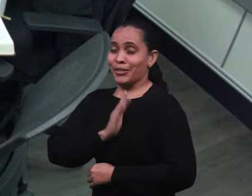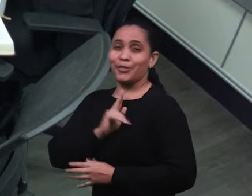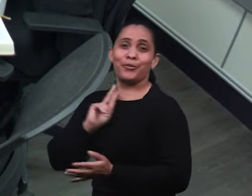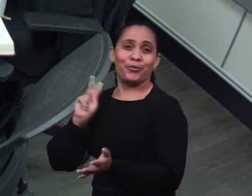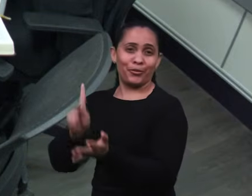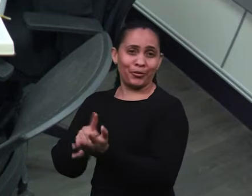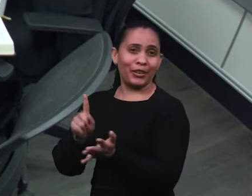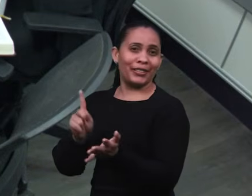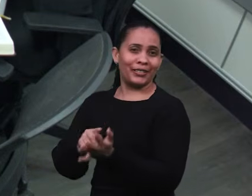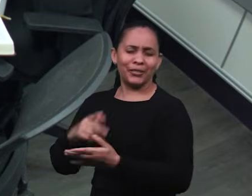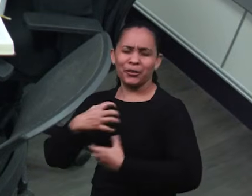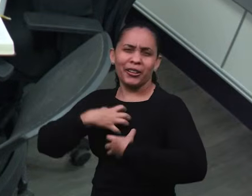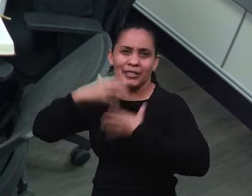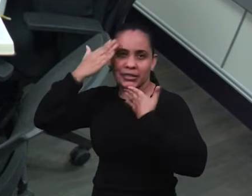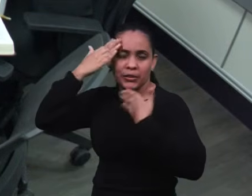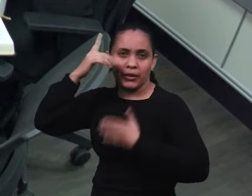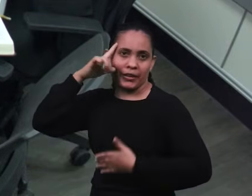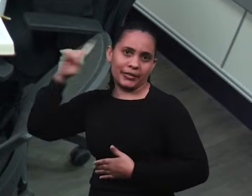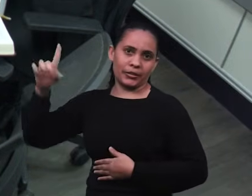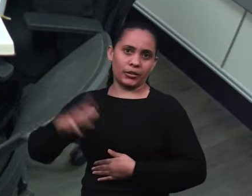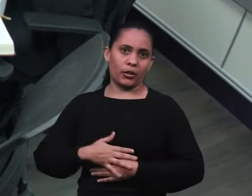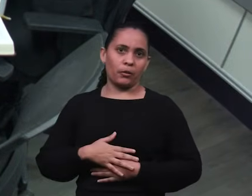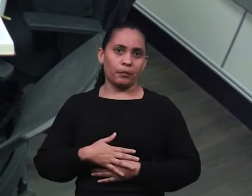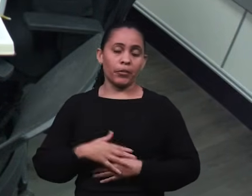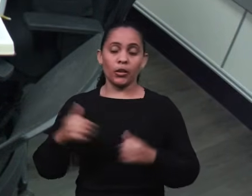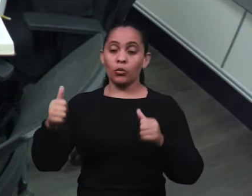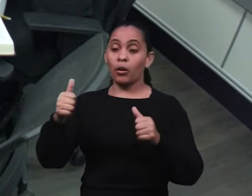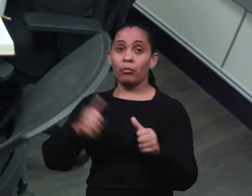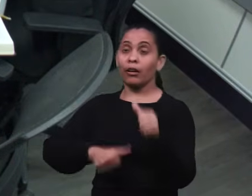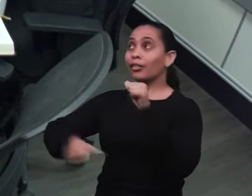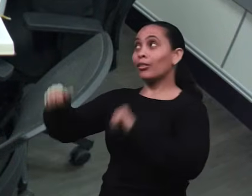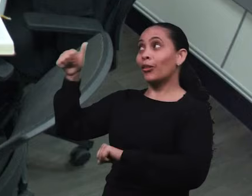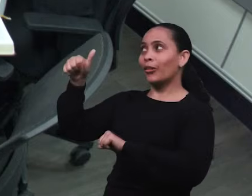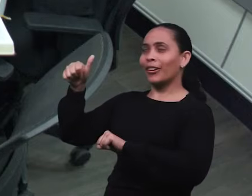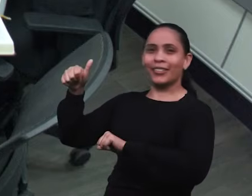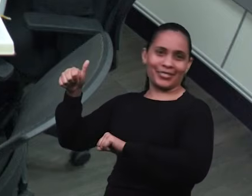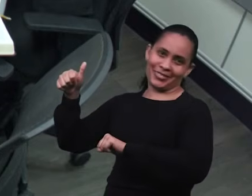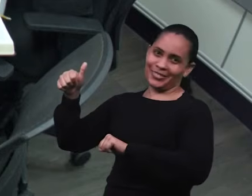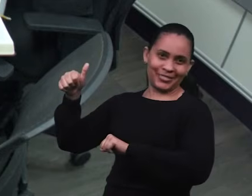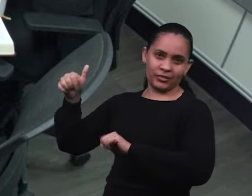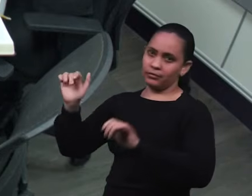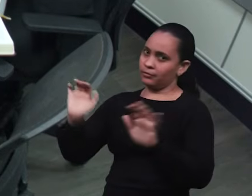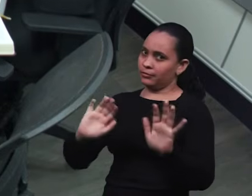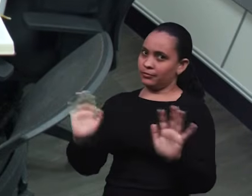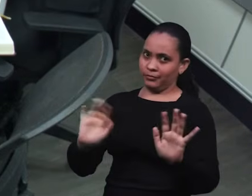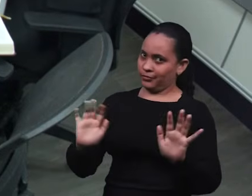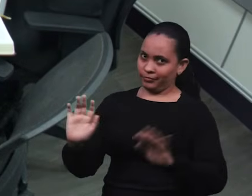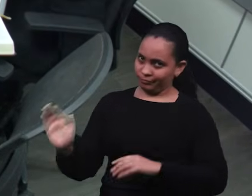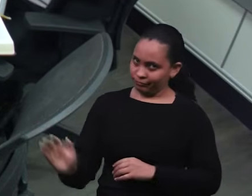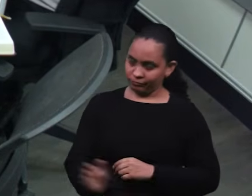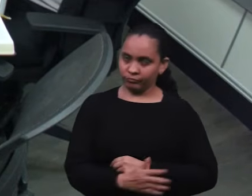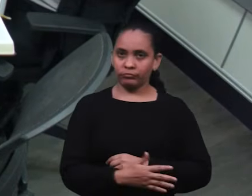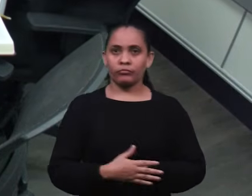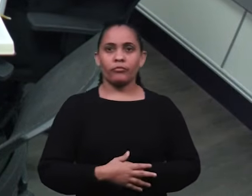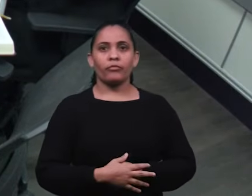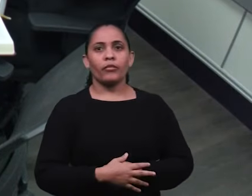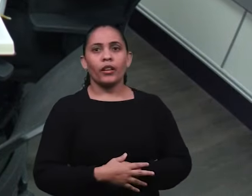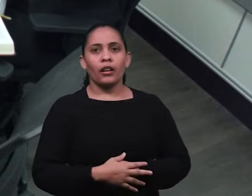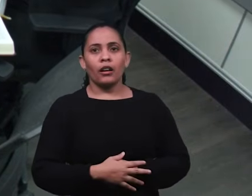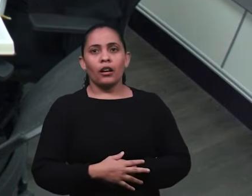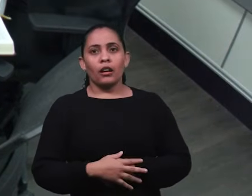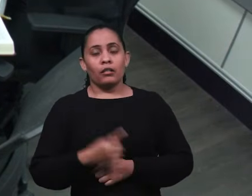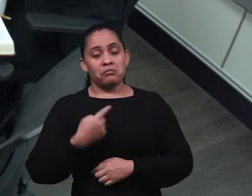Então não é troca, é algo genuíno. E quando ele diz, olha,